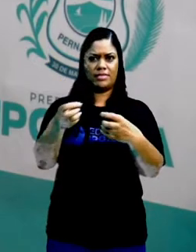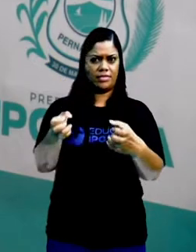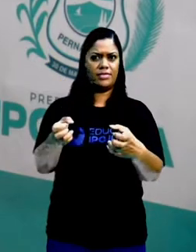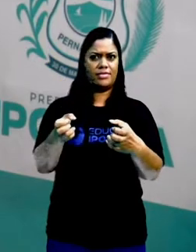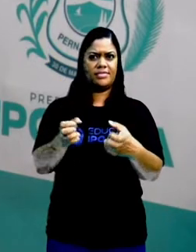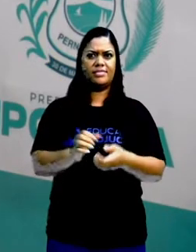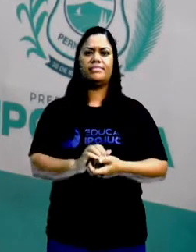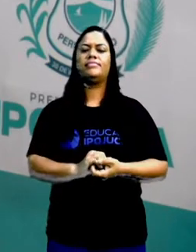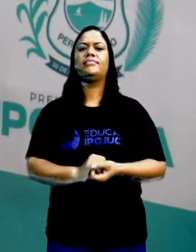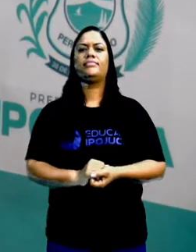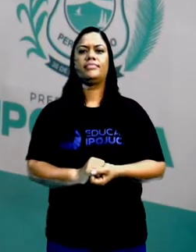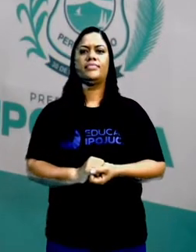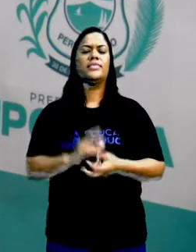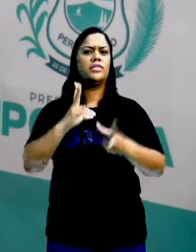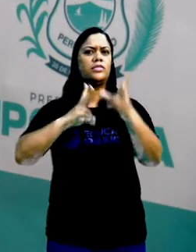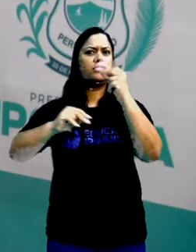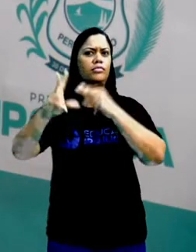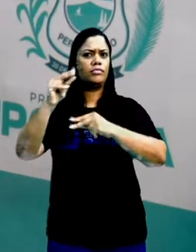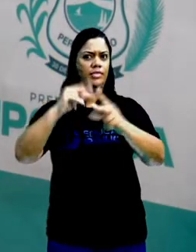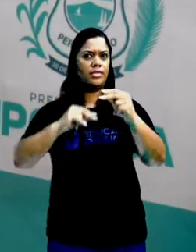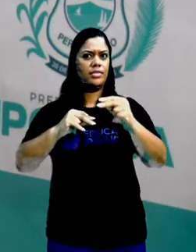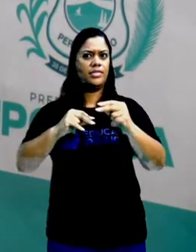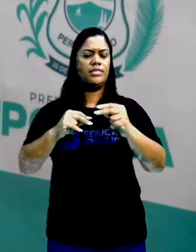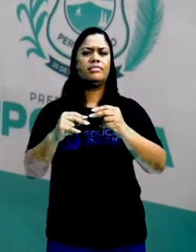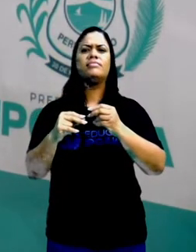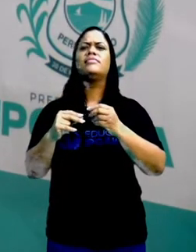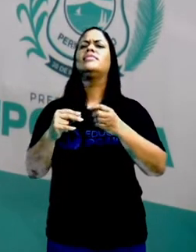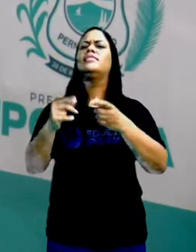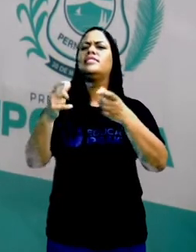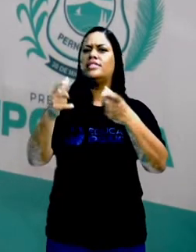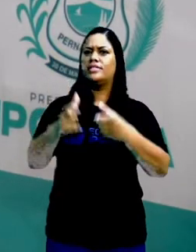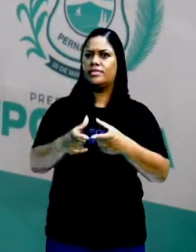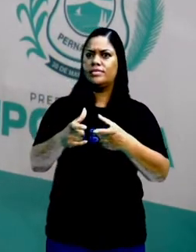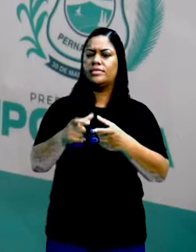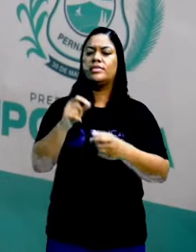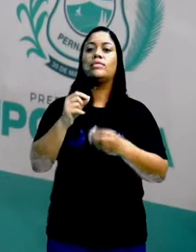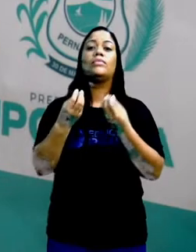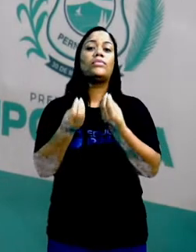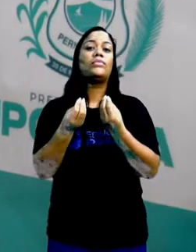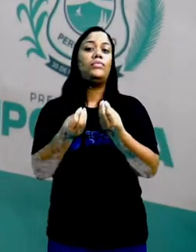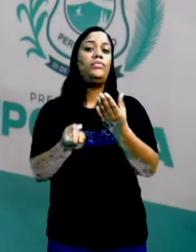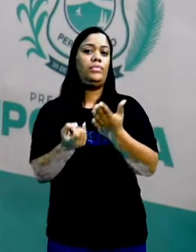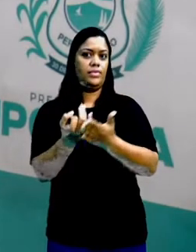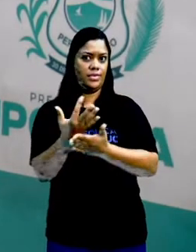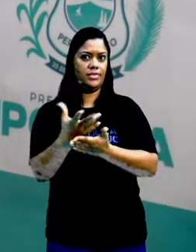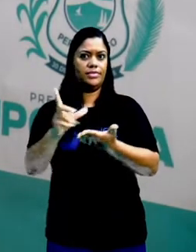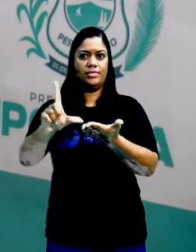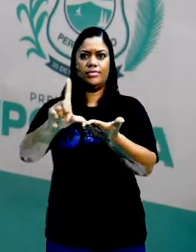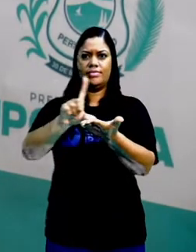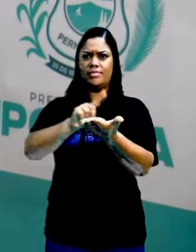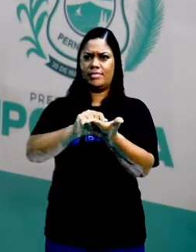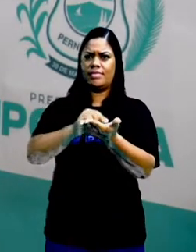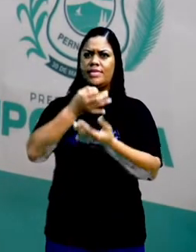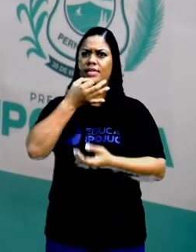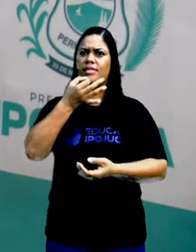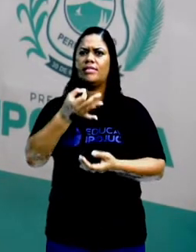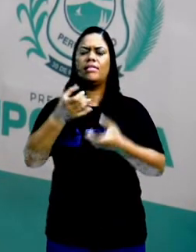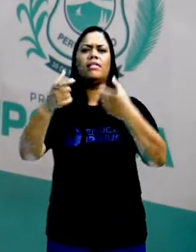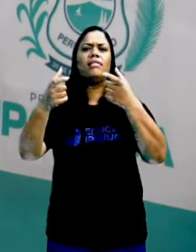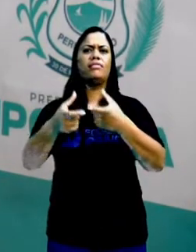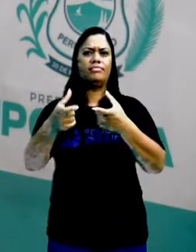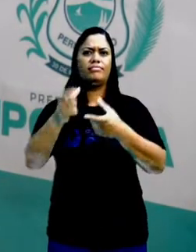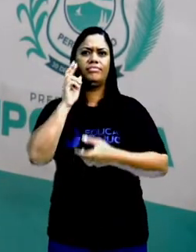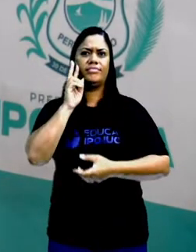polêmica Em que situações Você opina né então um artigo de opinião onde ele é